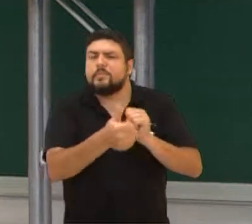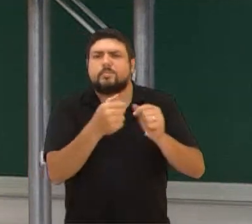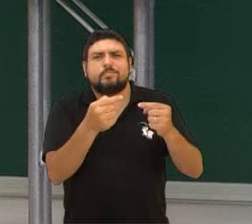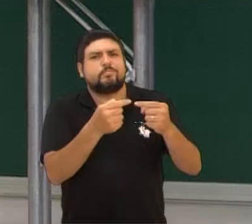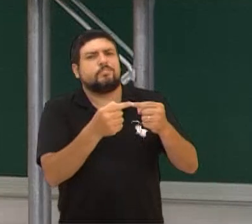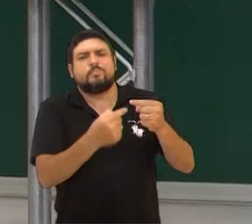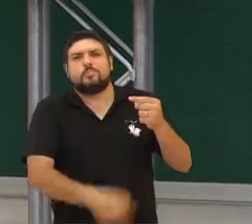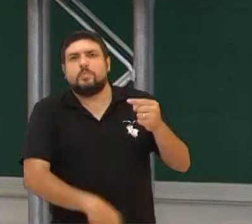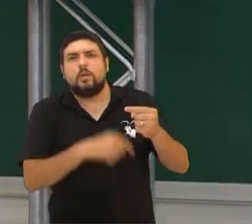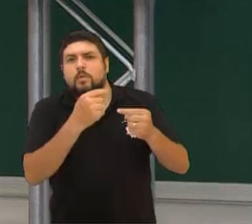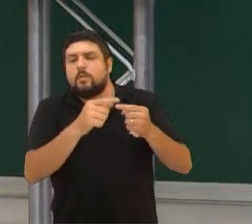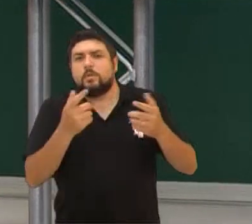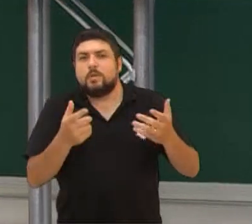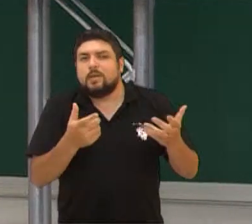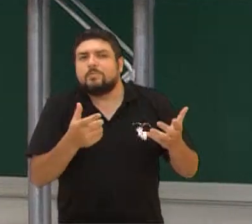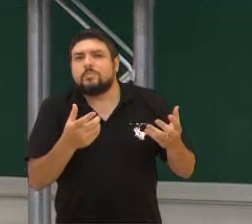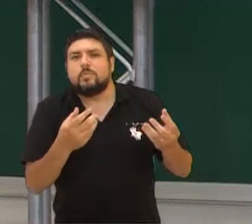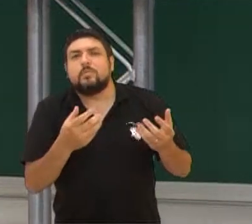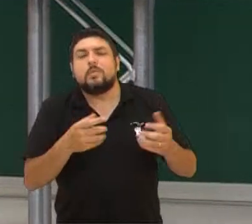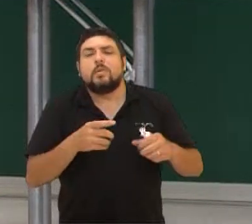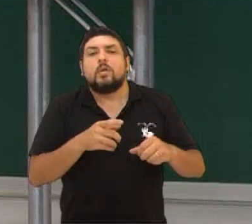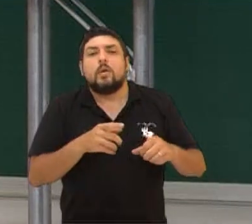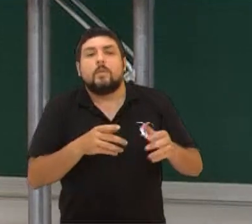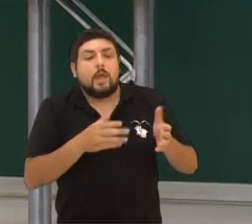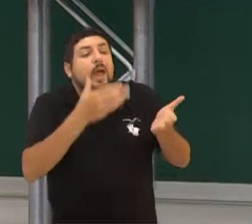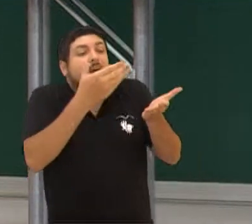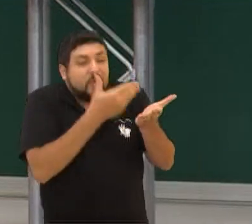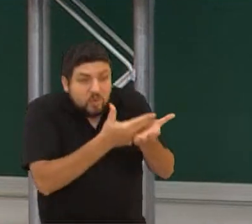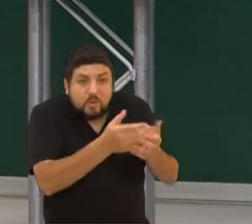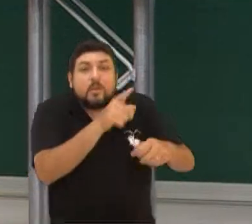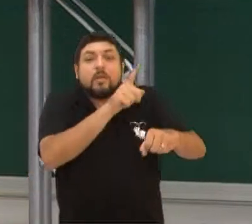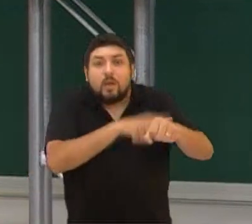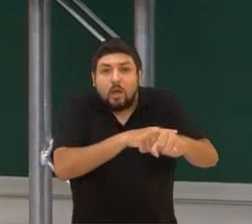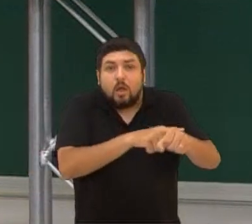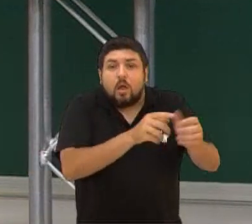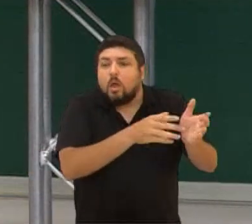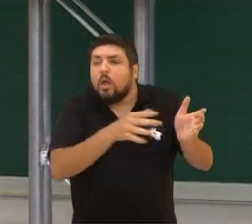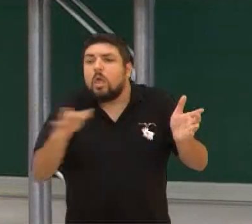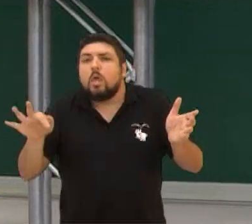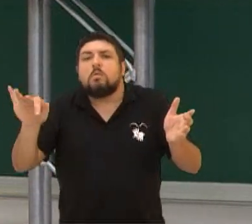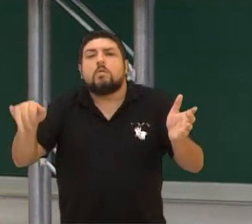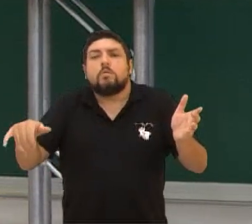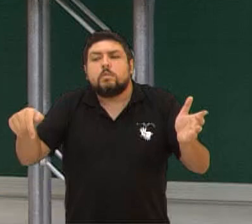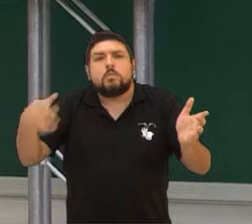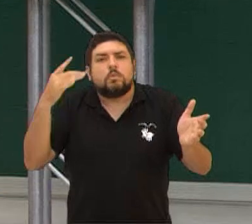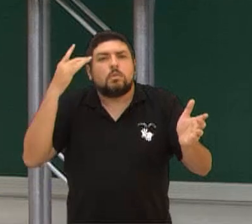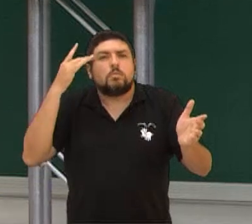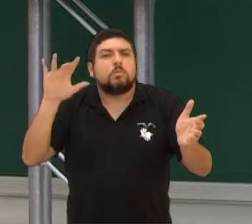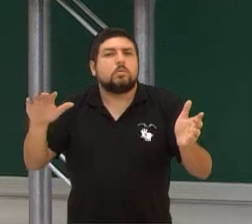ser transmitido, porque não sabe quando que essa partida vai terminar, vai ter um